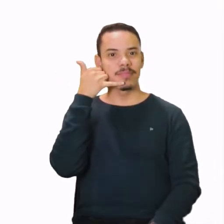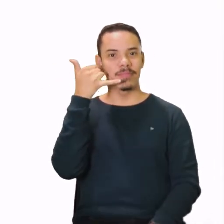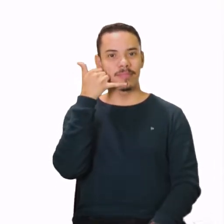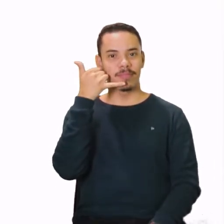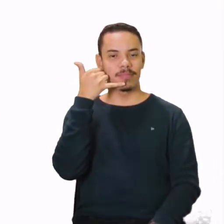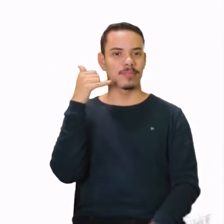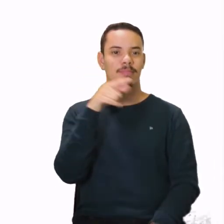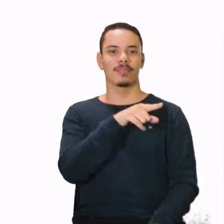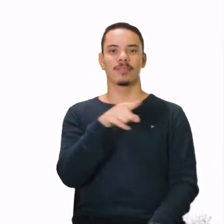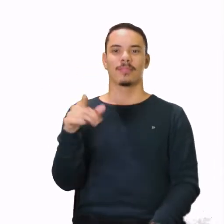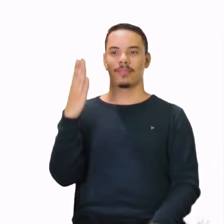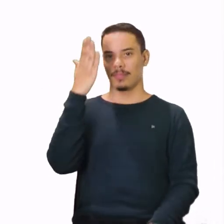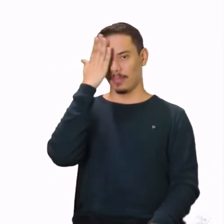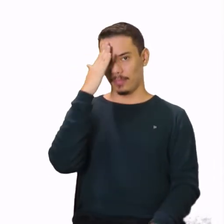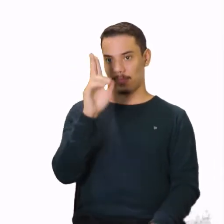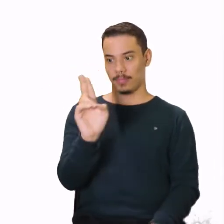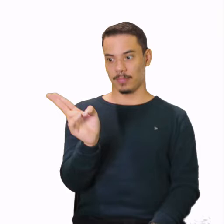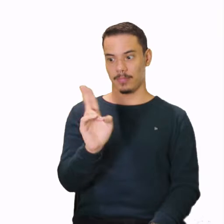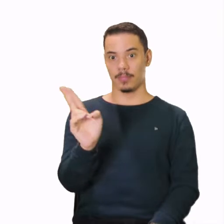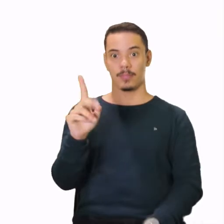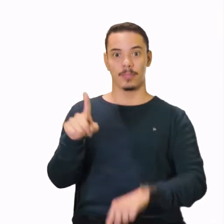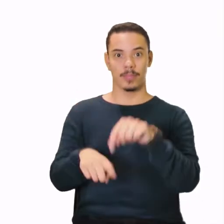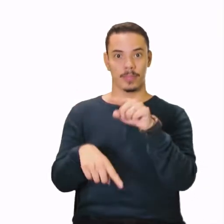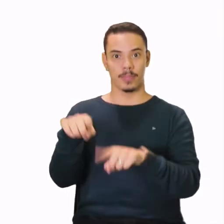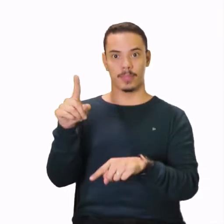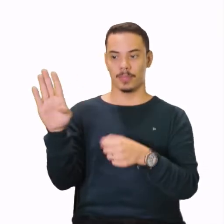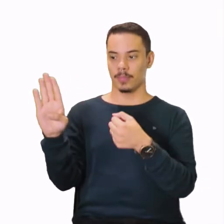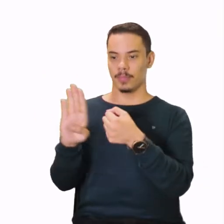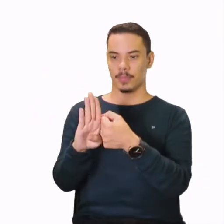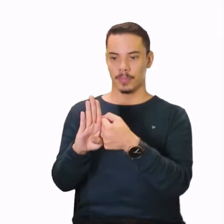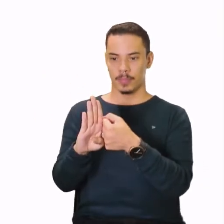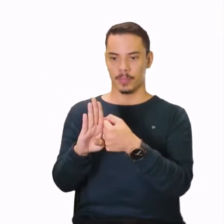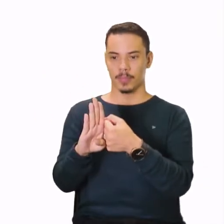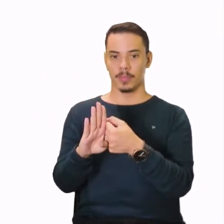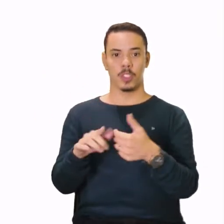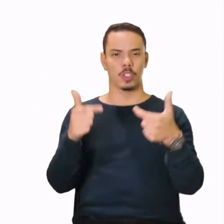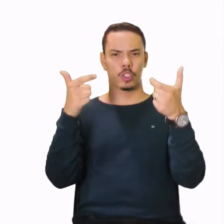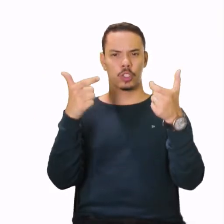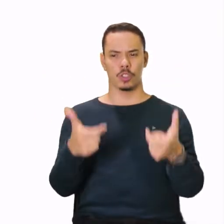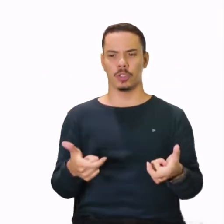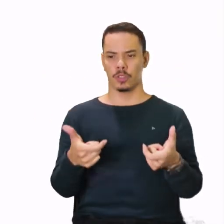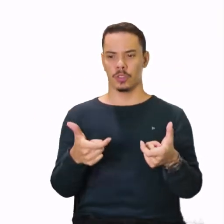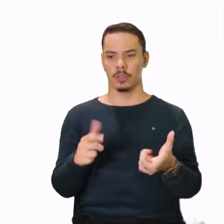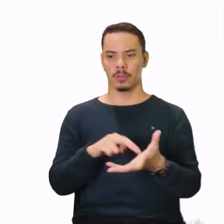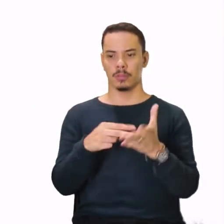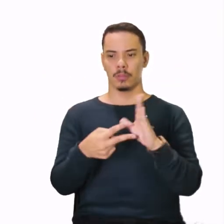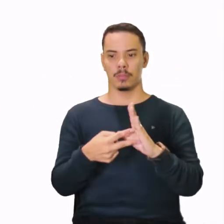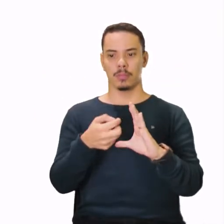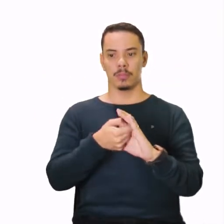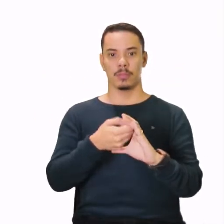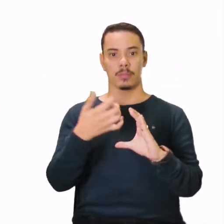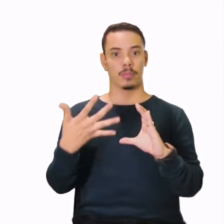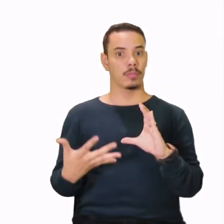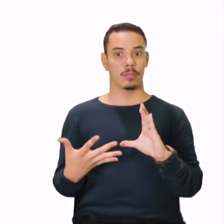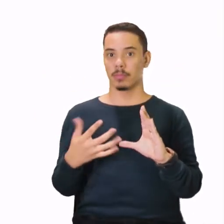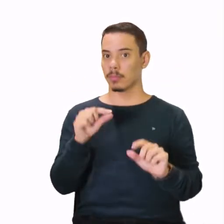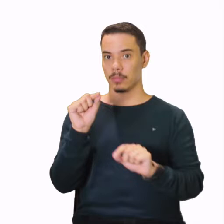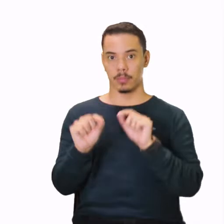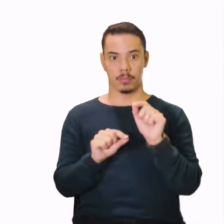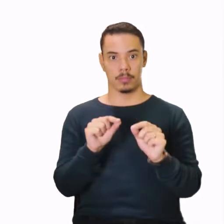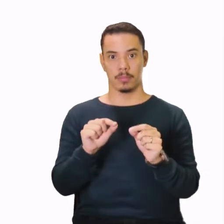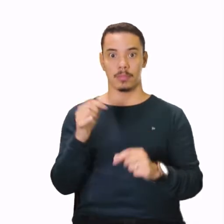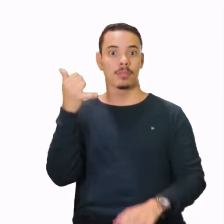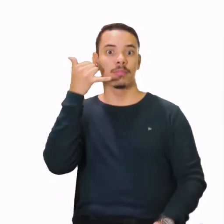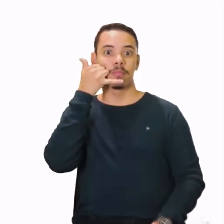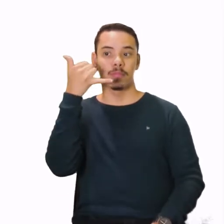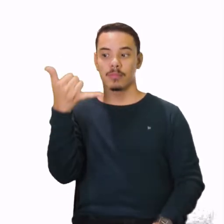sabe que é o quê? É o nome de um objeto, então é um substantivo. Chato tá caracterizando quem? O